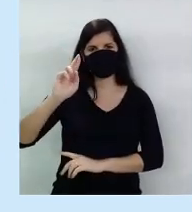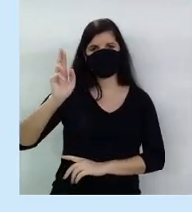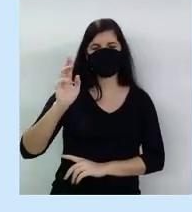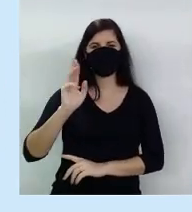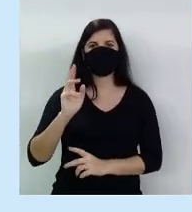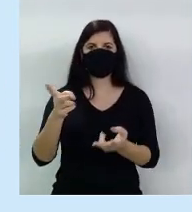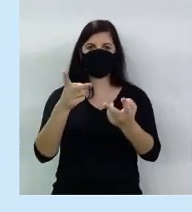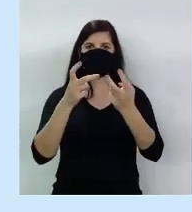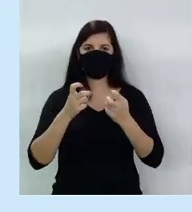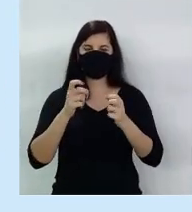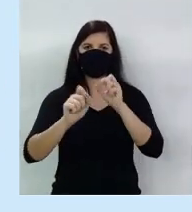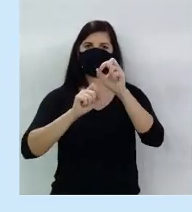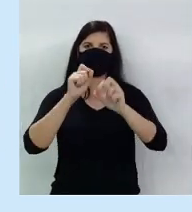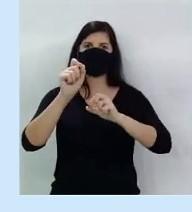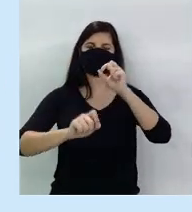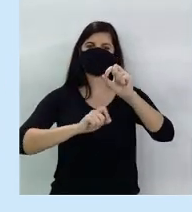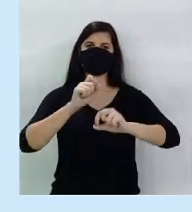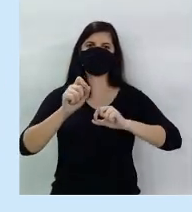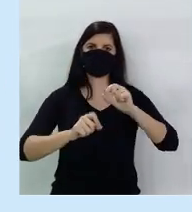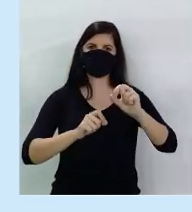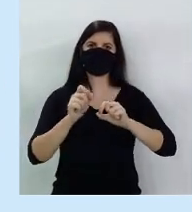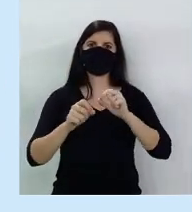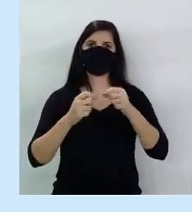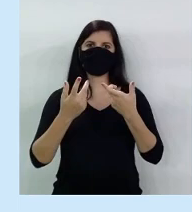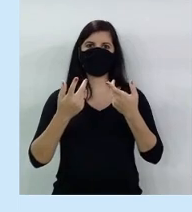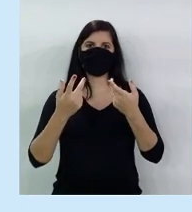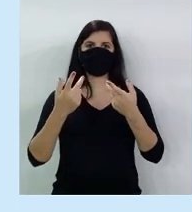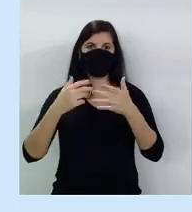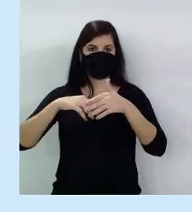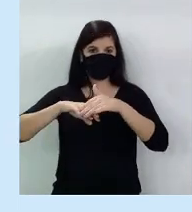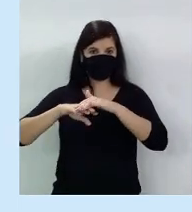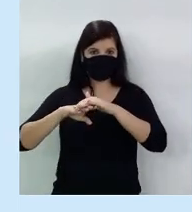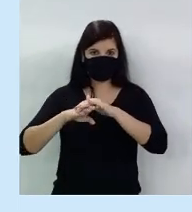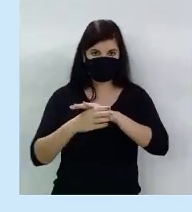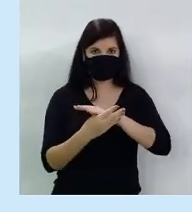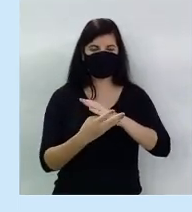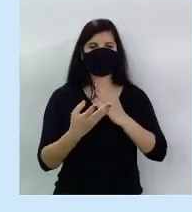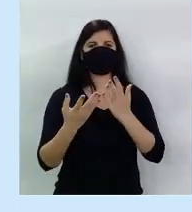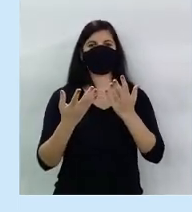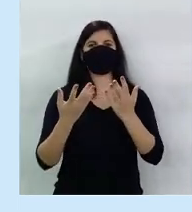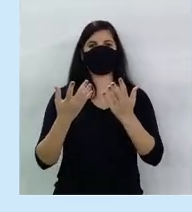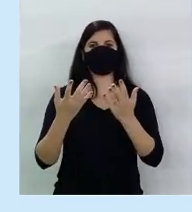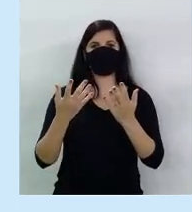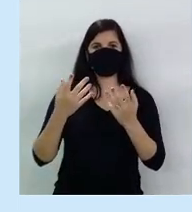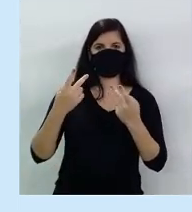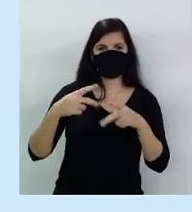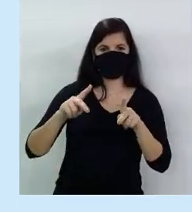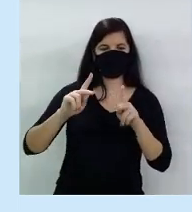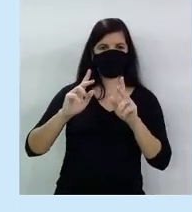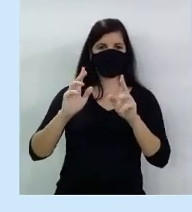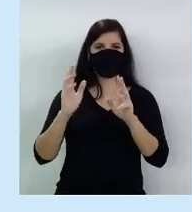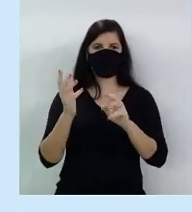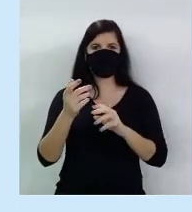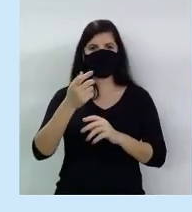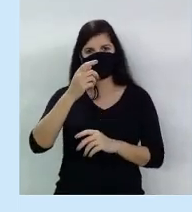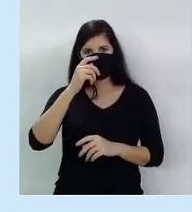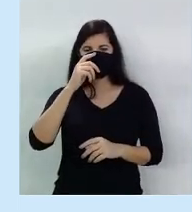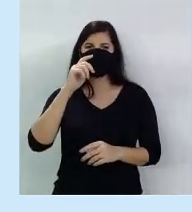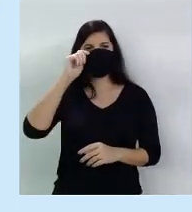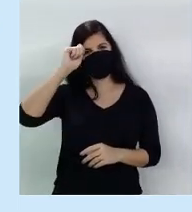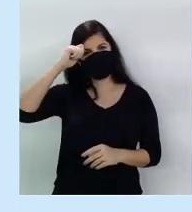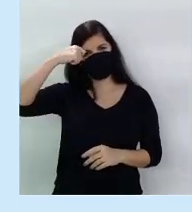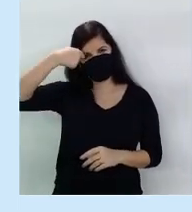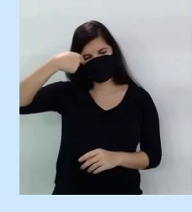nós observamos o quê? Que também as tradições de matriz africana, como Candomblé